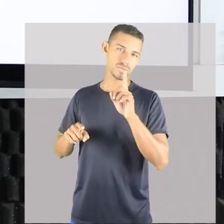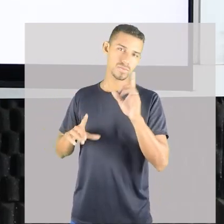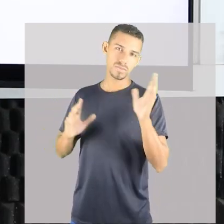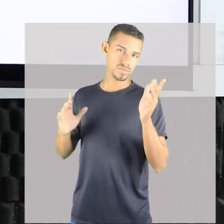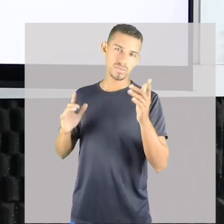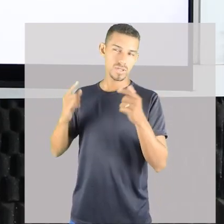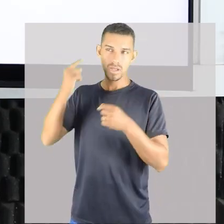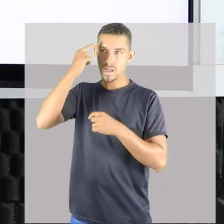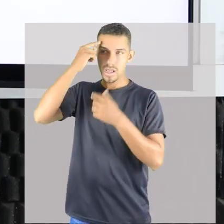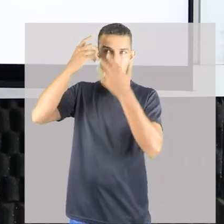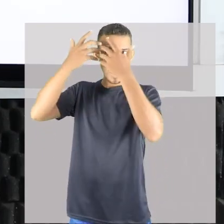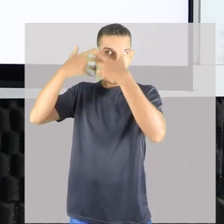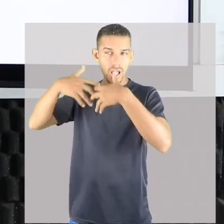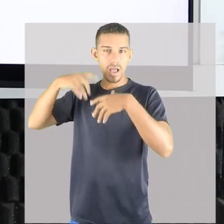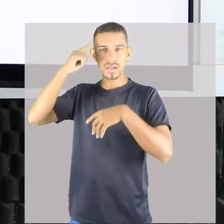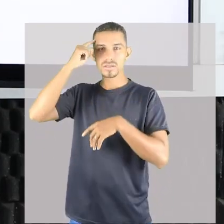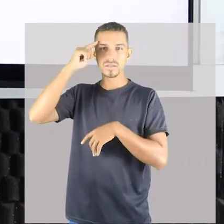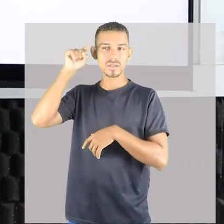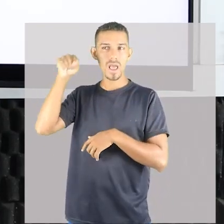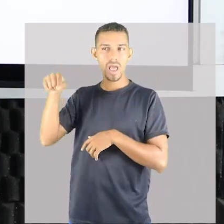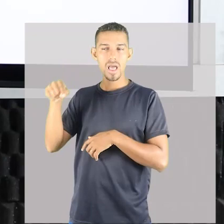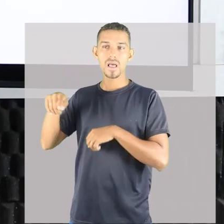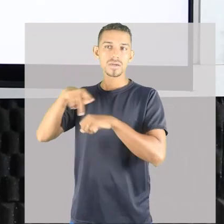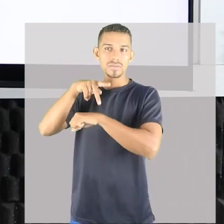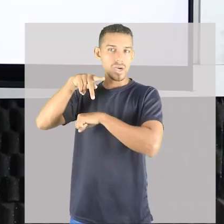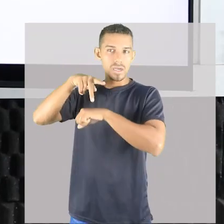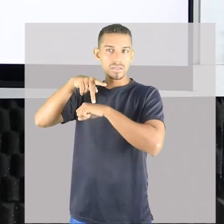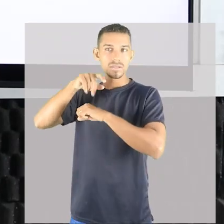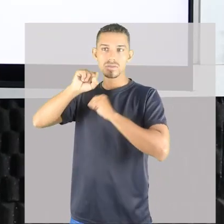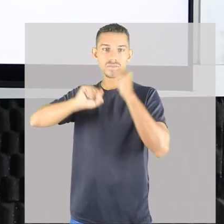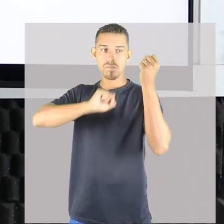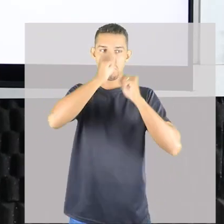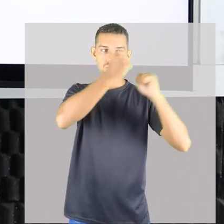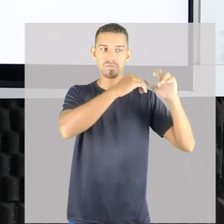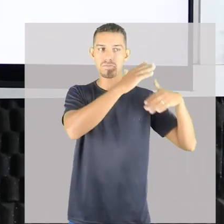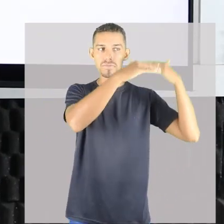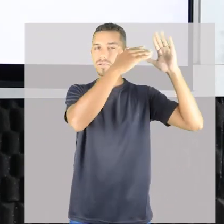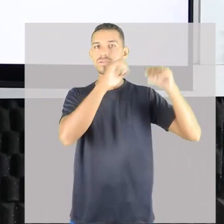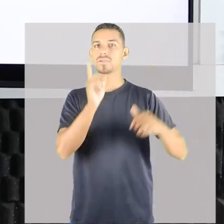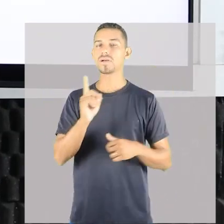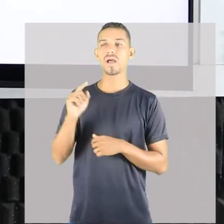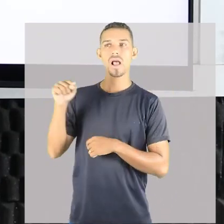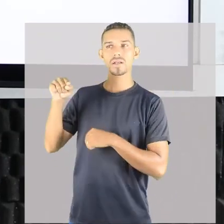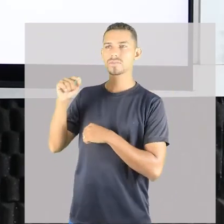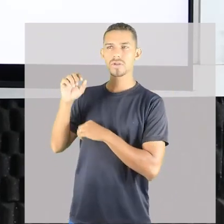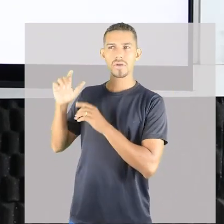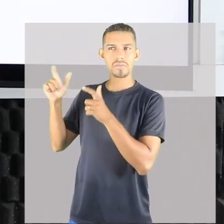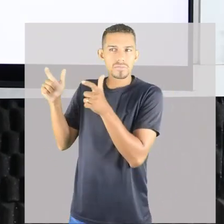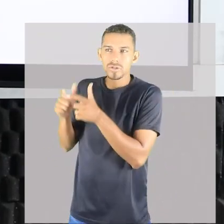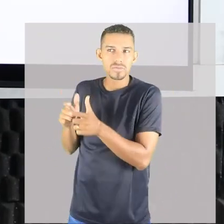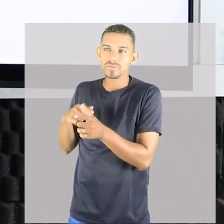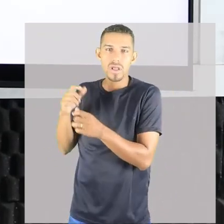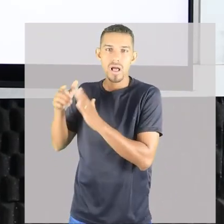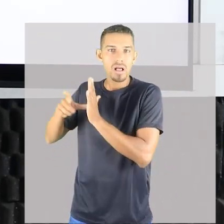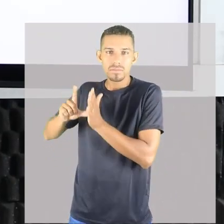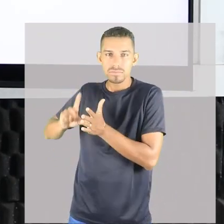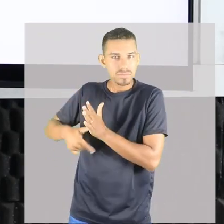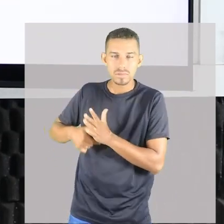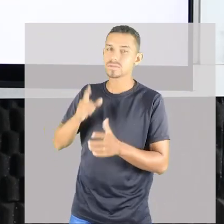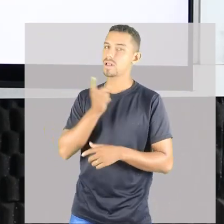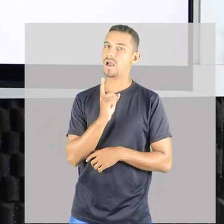pode pensar que aqueles países mais industrializados estavam à frente e os outros menos estavam atrás. Não existe essa